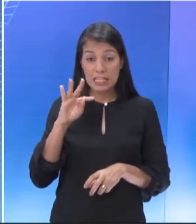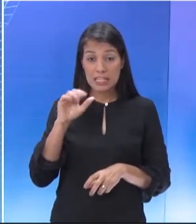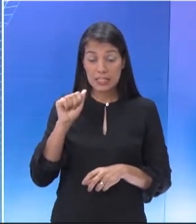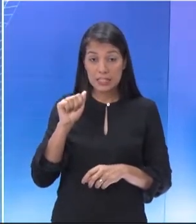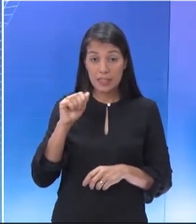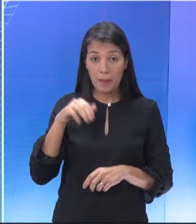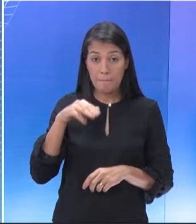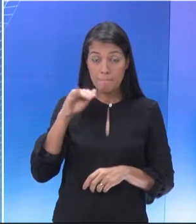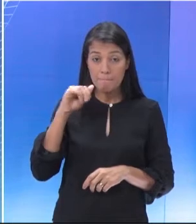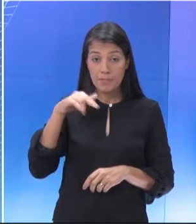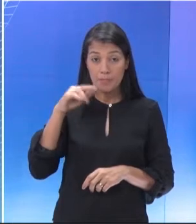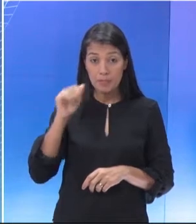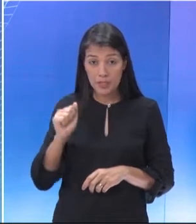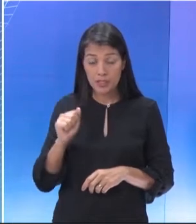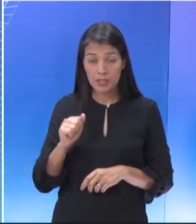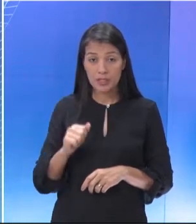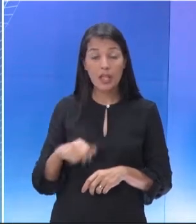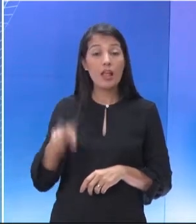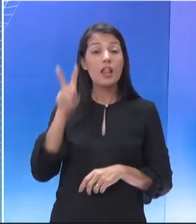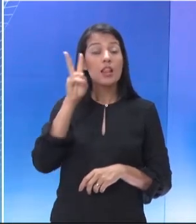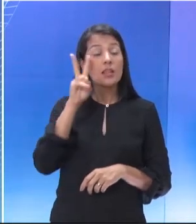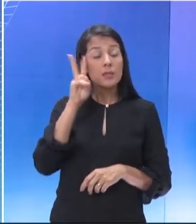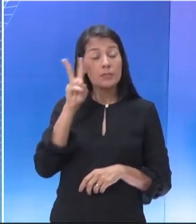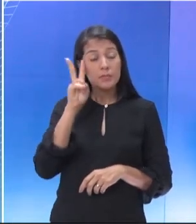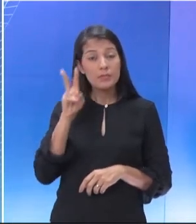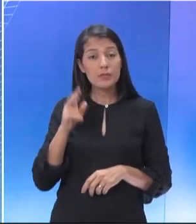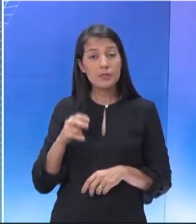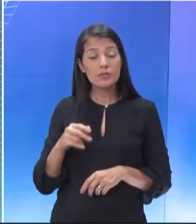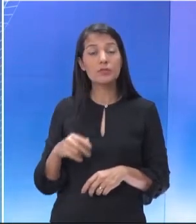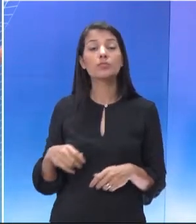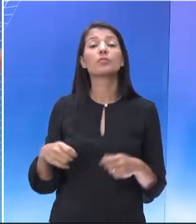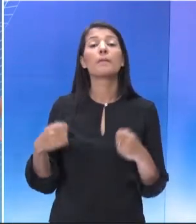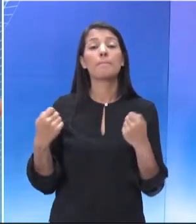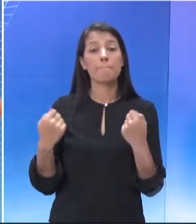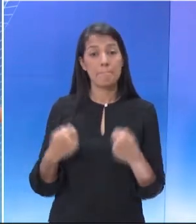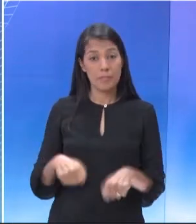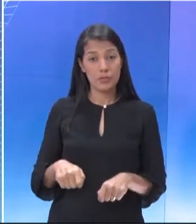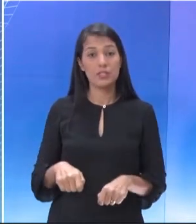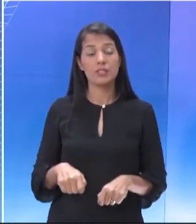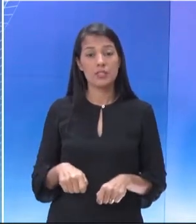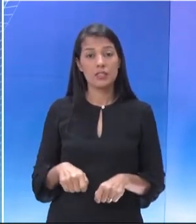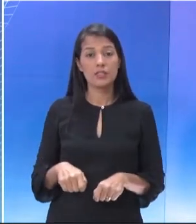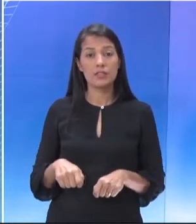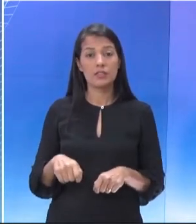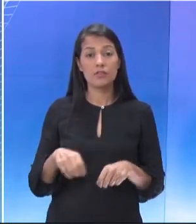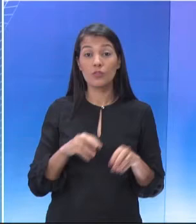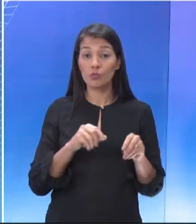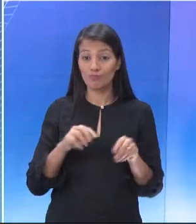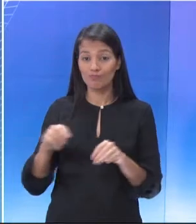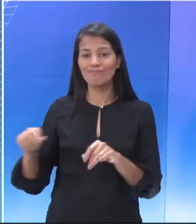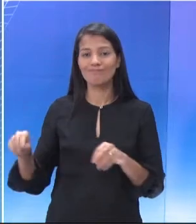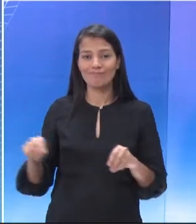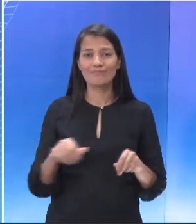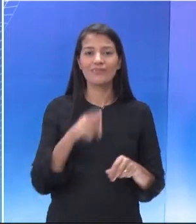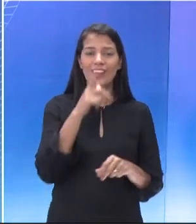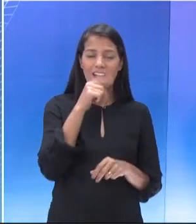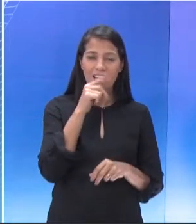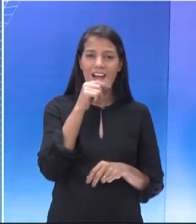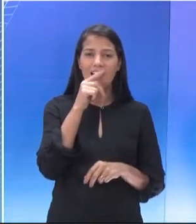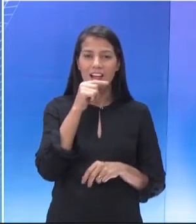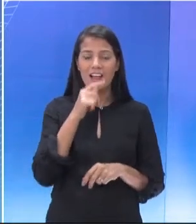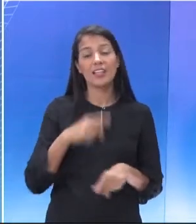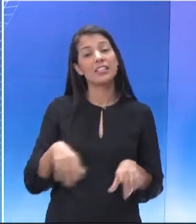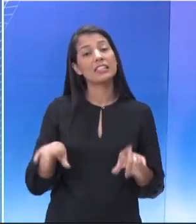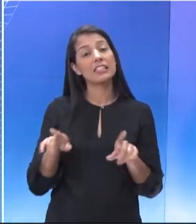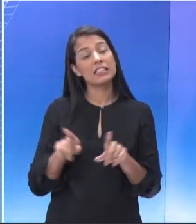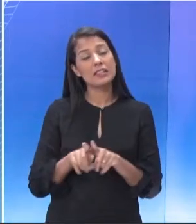ser hidrossolúveis, são aquelas vitaminas que são dissolvidas na água, e